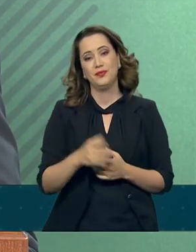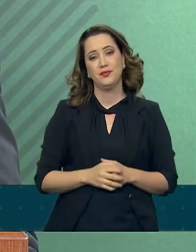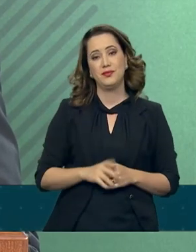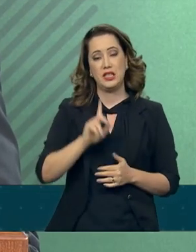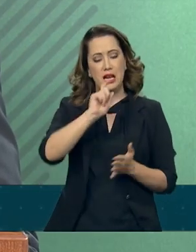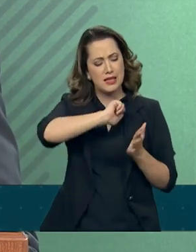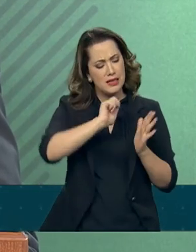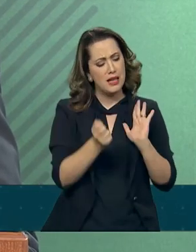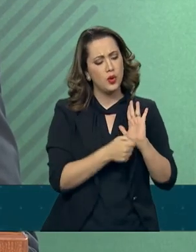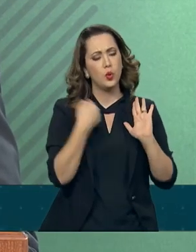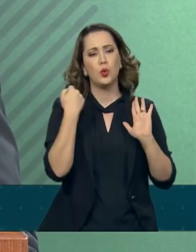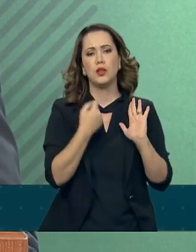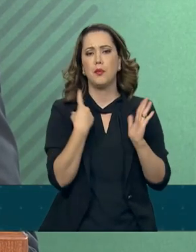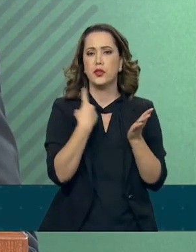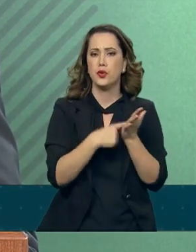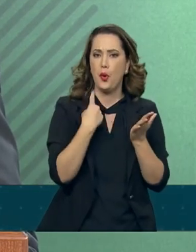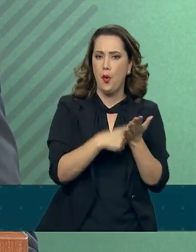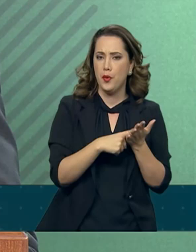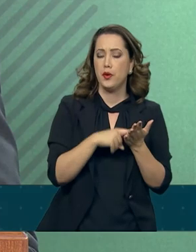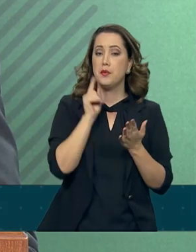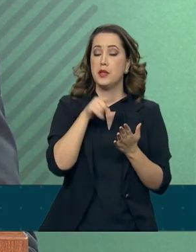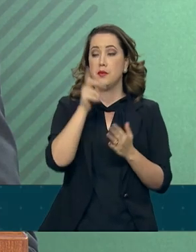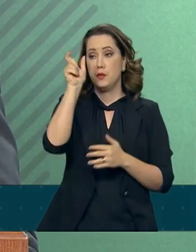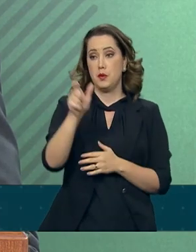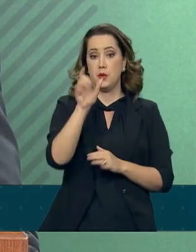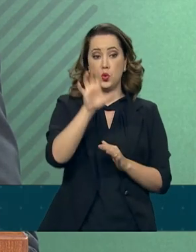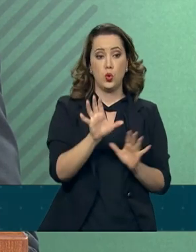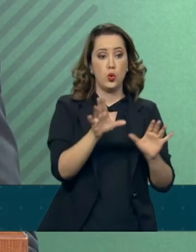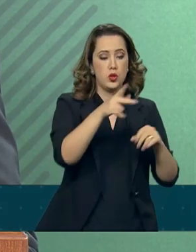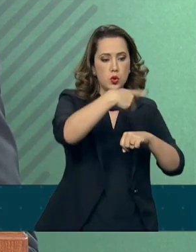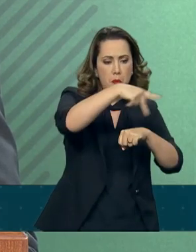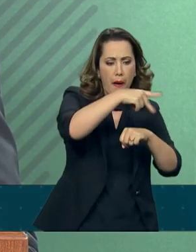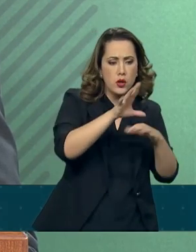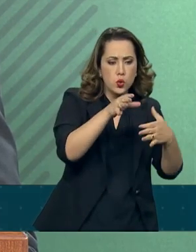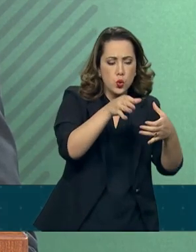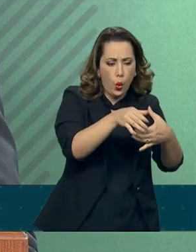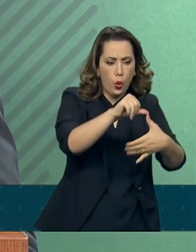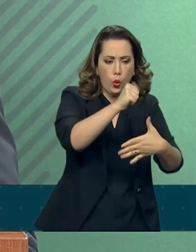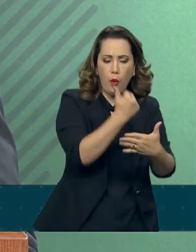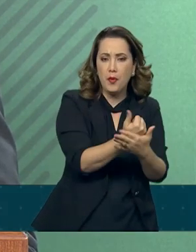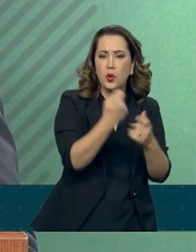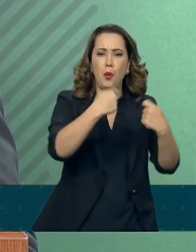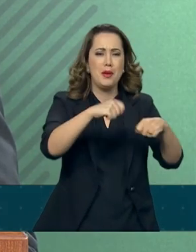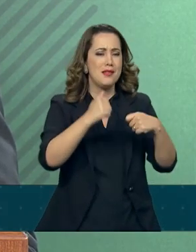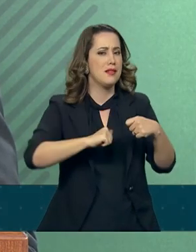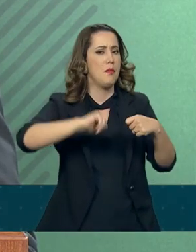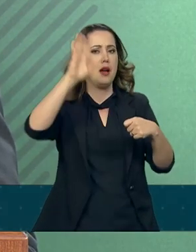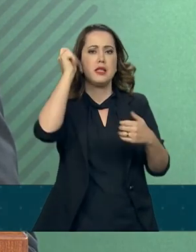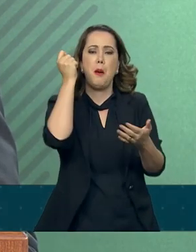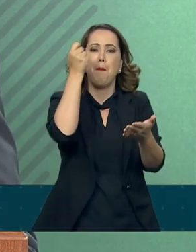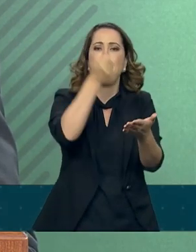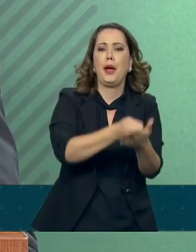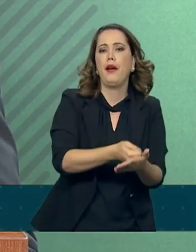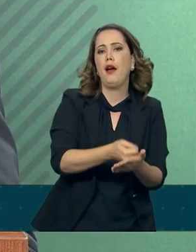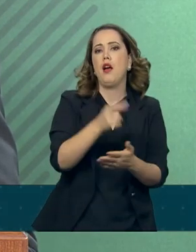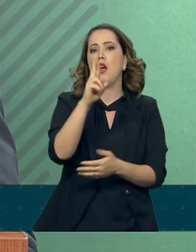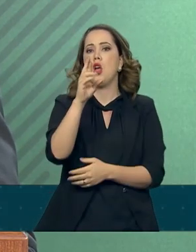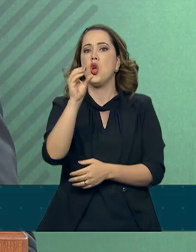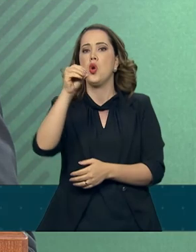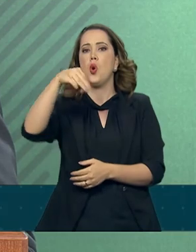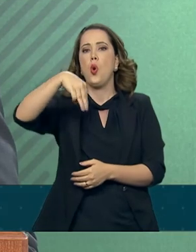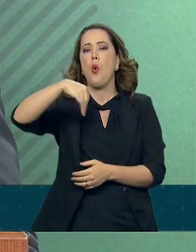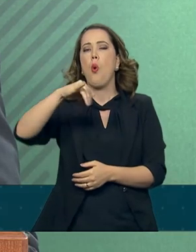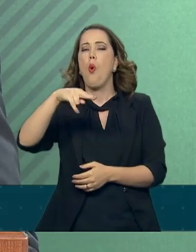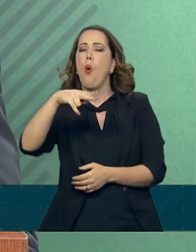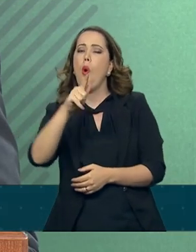acordo para que os viajantes dos países do bloco não necessitem mais pagar l'homme internacional ou